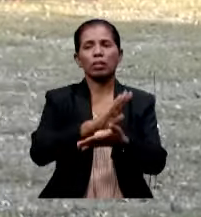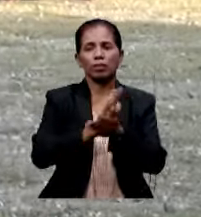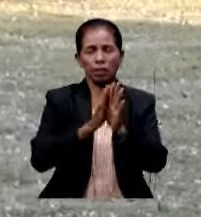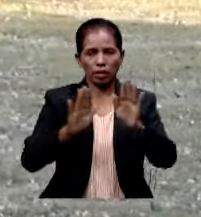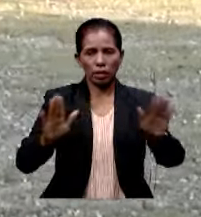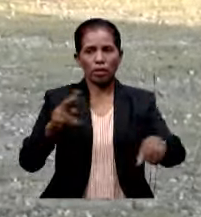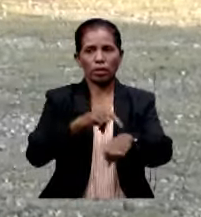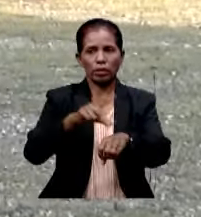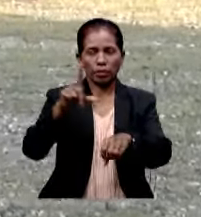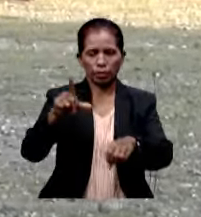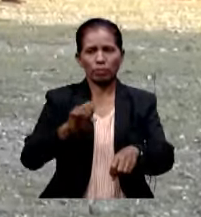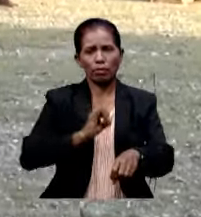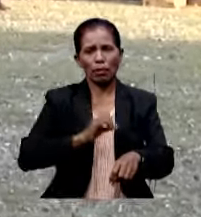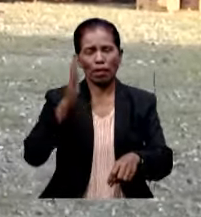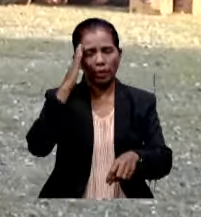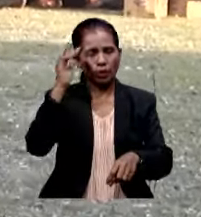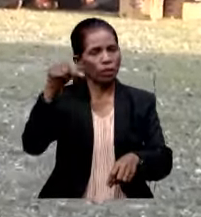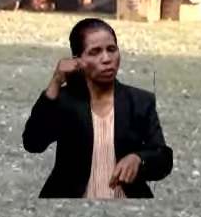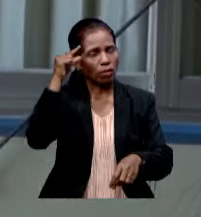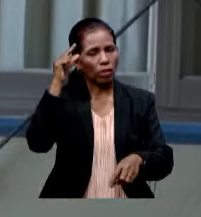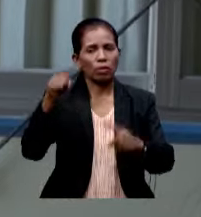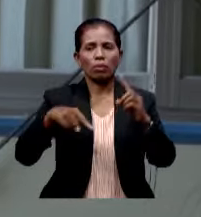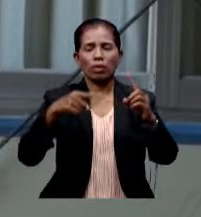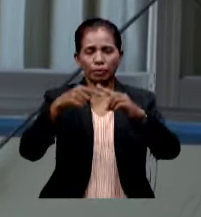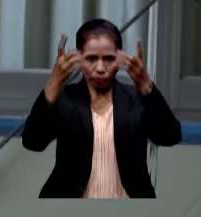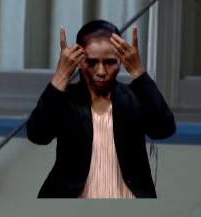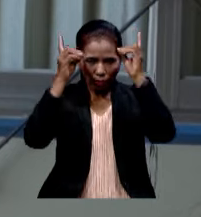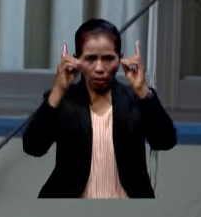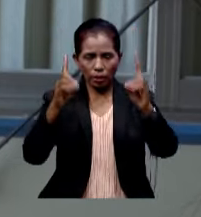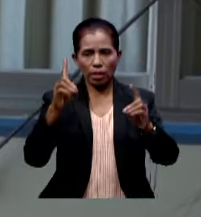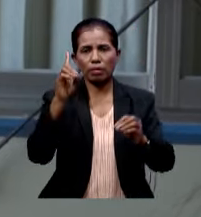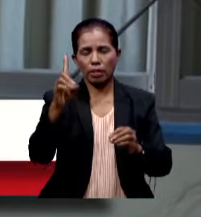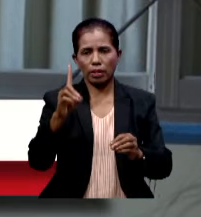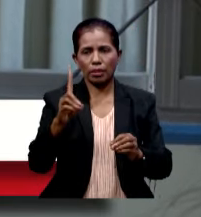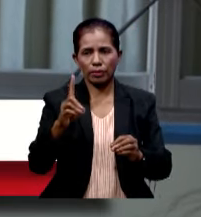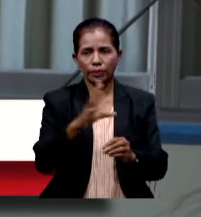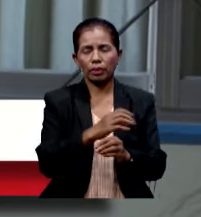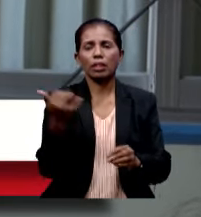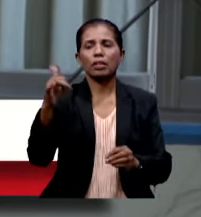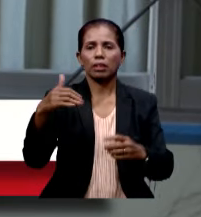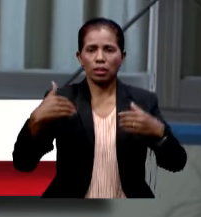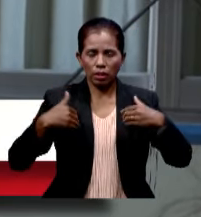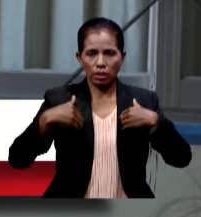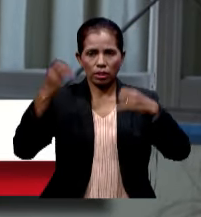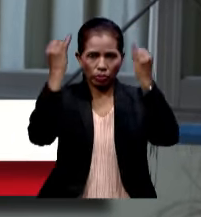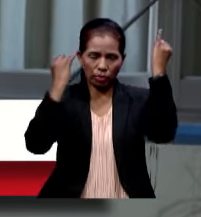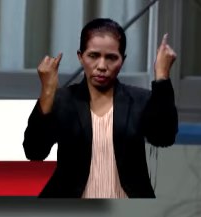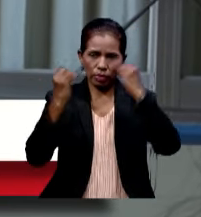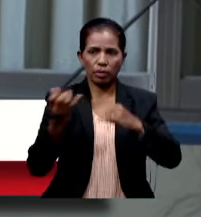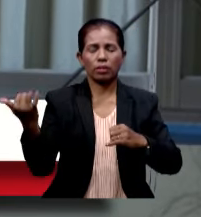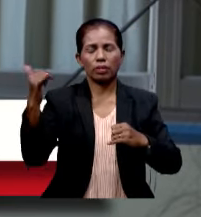nacional. Ao anuim kata governo ba hira rola decisão, ainda é porque talvez sira iha informações, sira